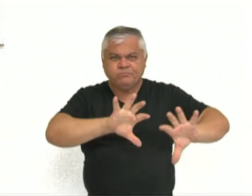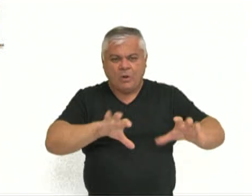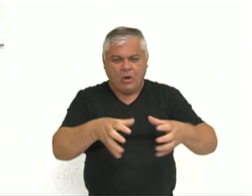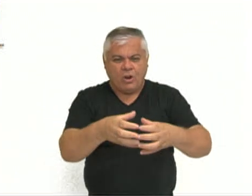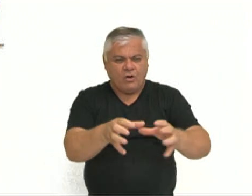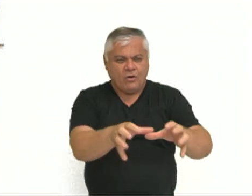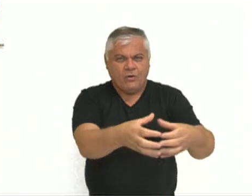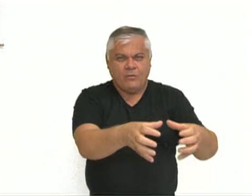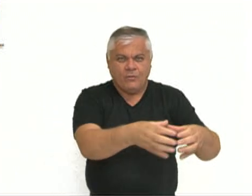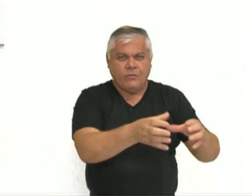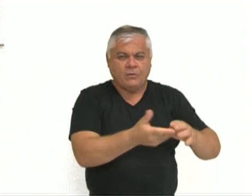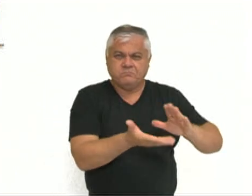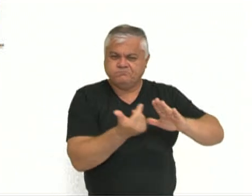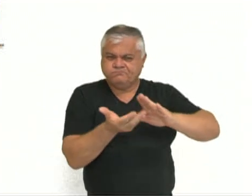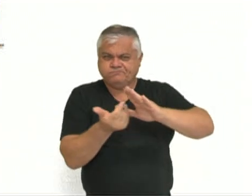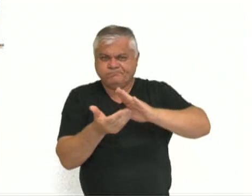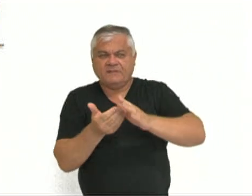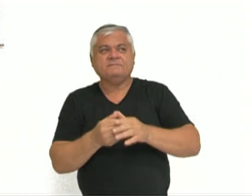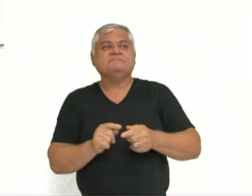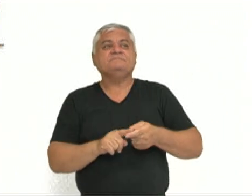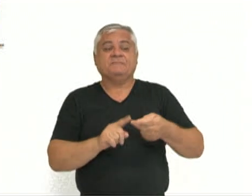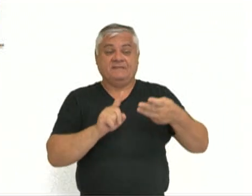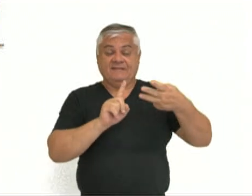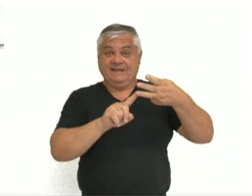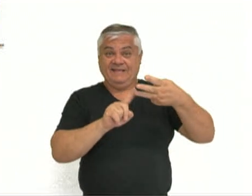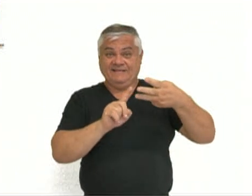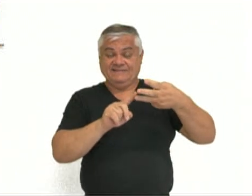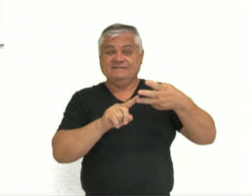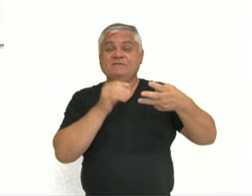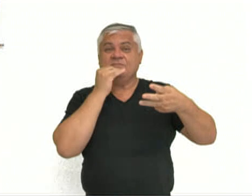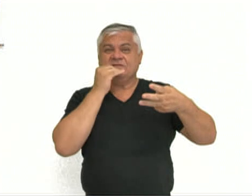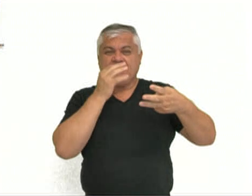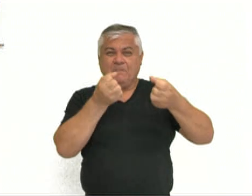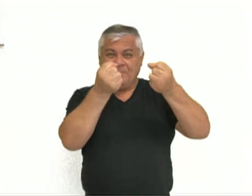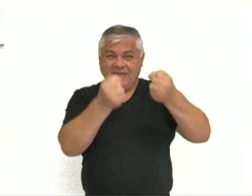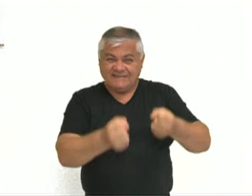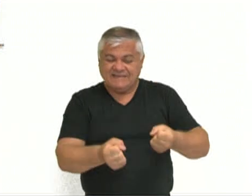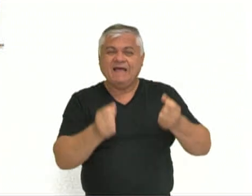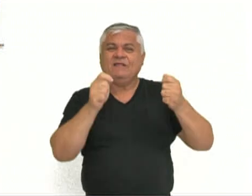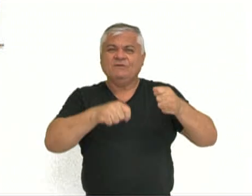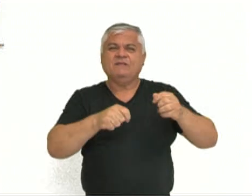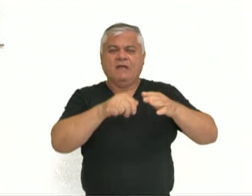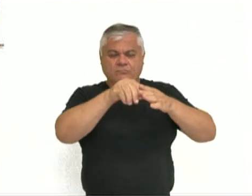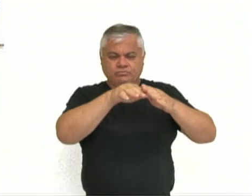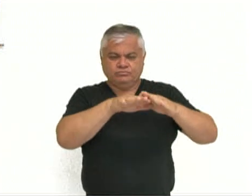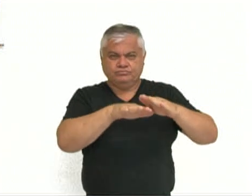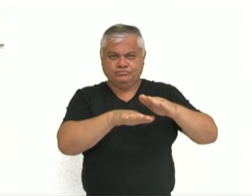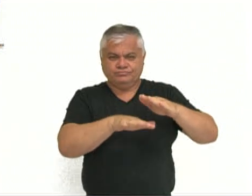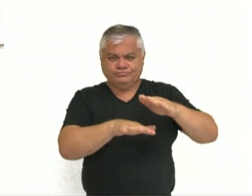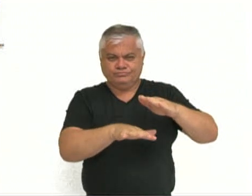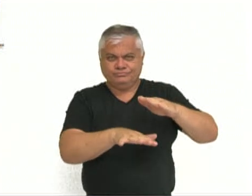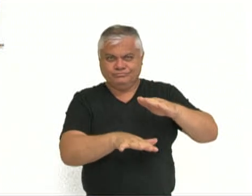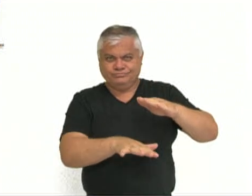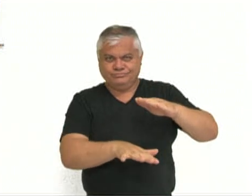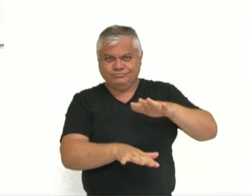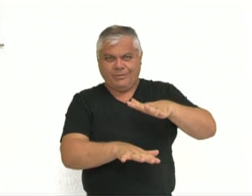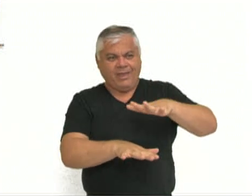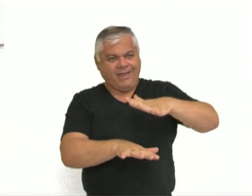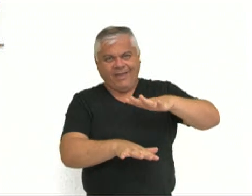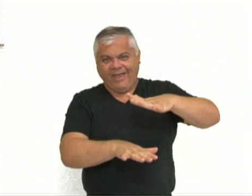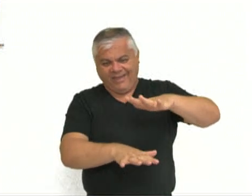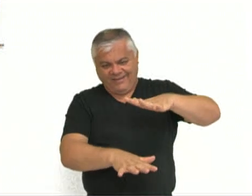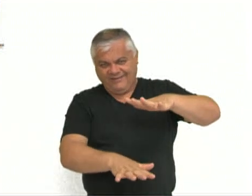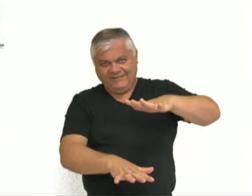flocos. Depois, a decantação, quando esses flocos ficam pesados e acabam decantando, ou seja, indo para o fundo dos